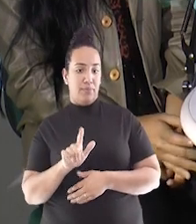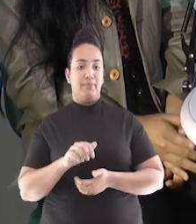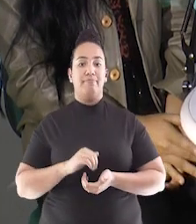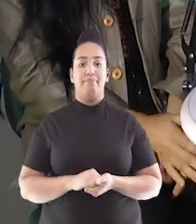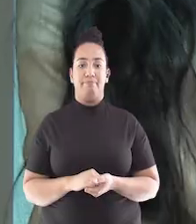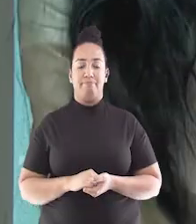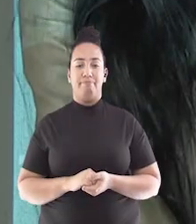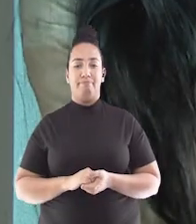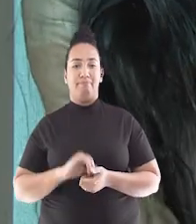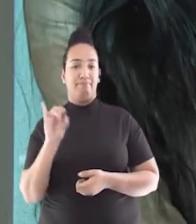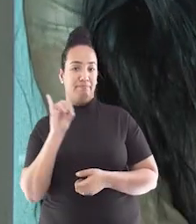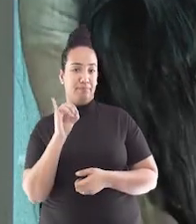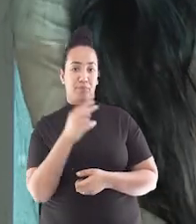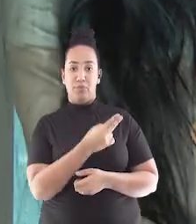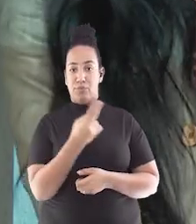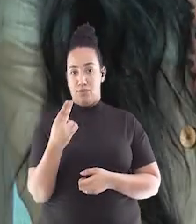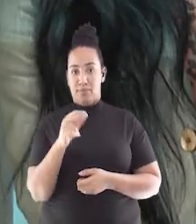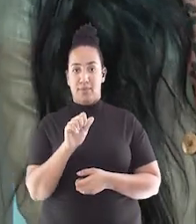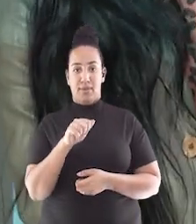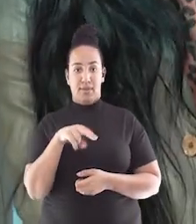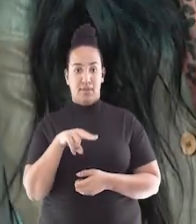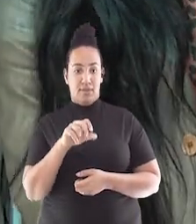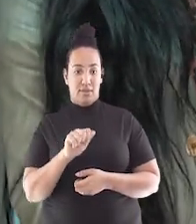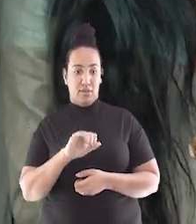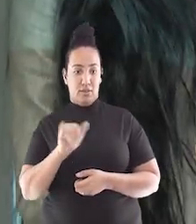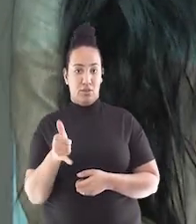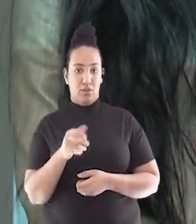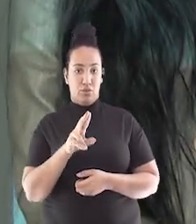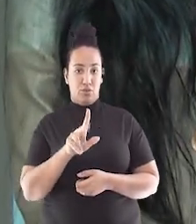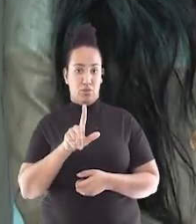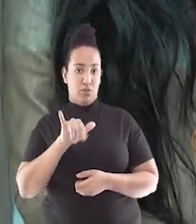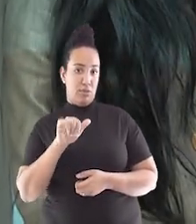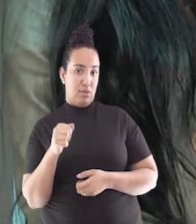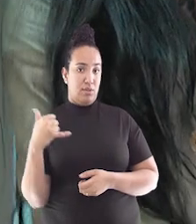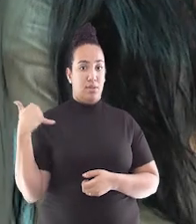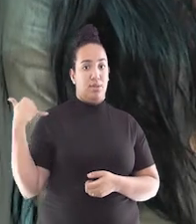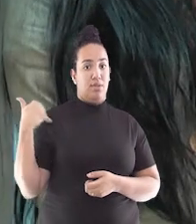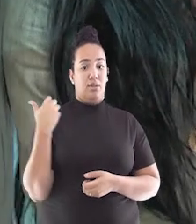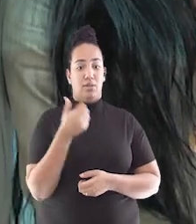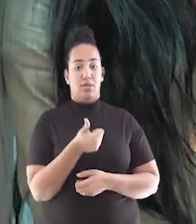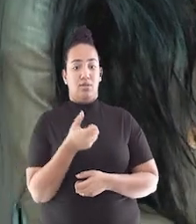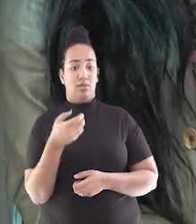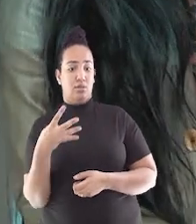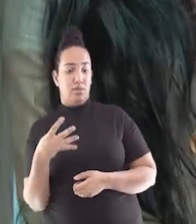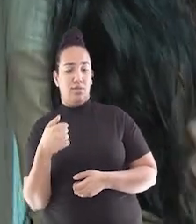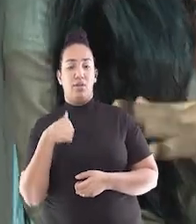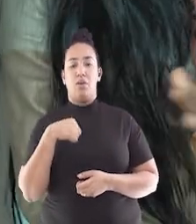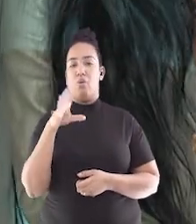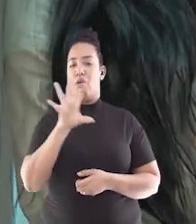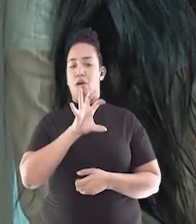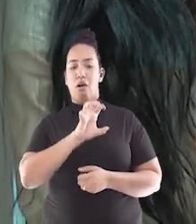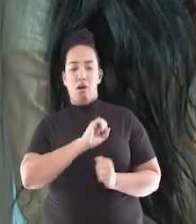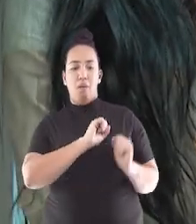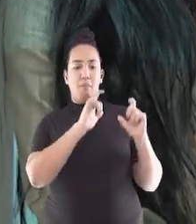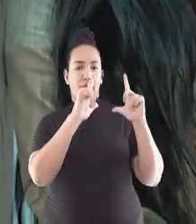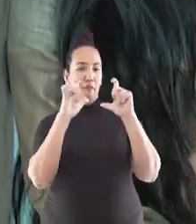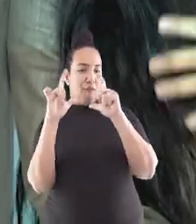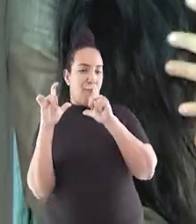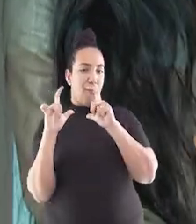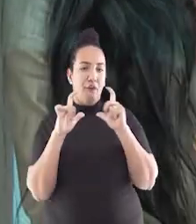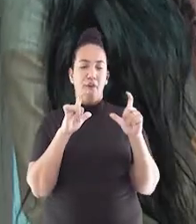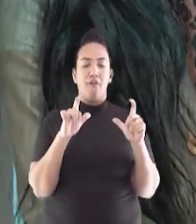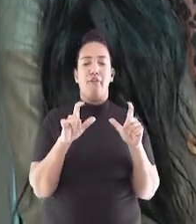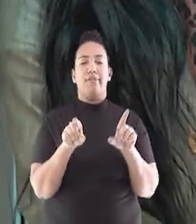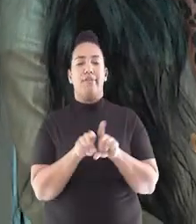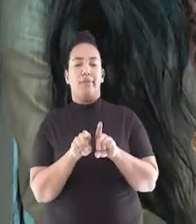além de estudar. Oi, meu nome é Ana Júlia, tenho 14 anos e eu amo tirar foto,